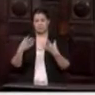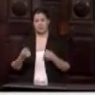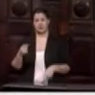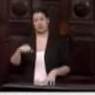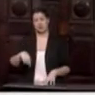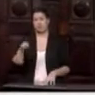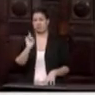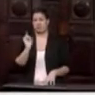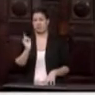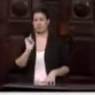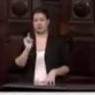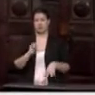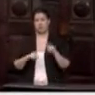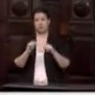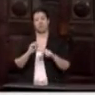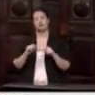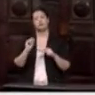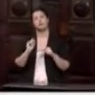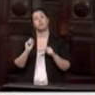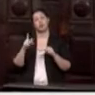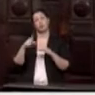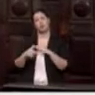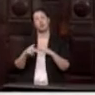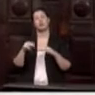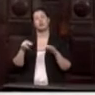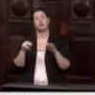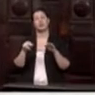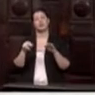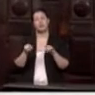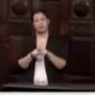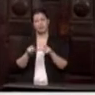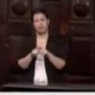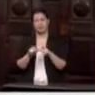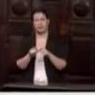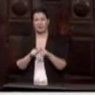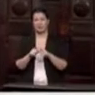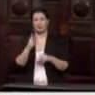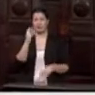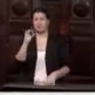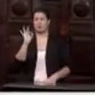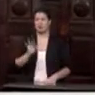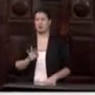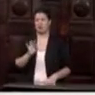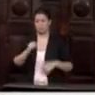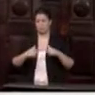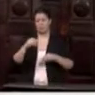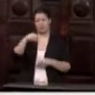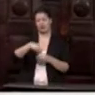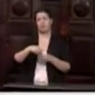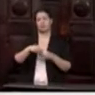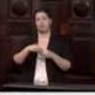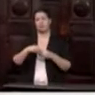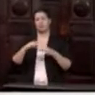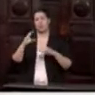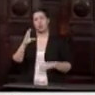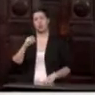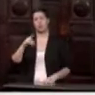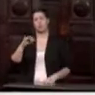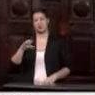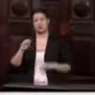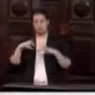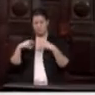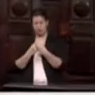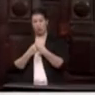plenário. Destaque que cortava oficialmente, efetivamente, 30% dos cargos em comissão de livre nomeação,